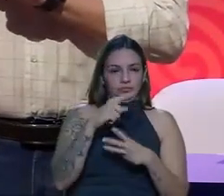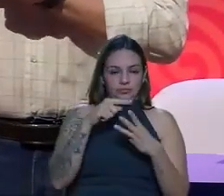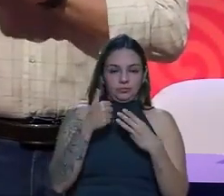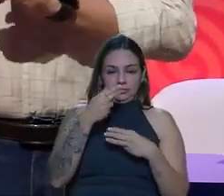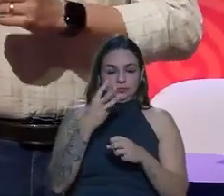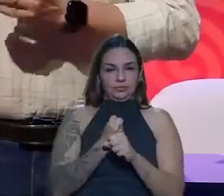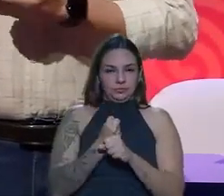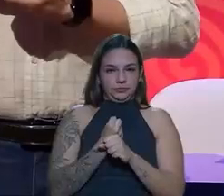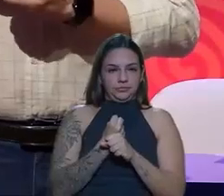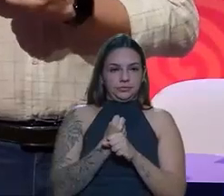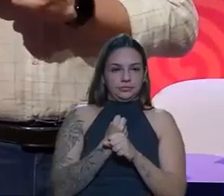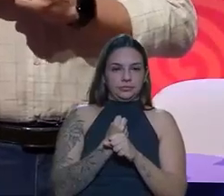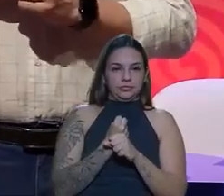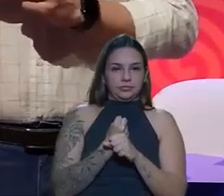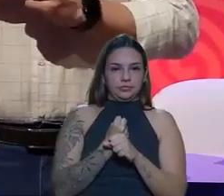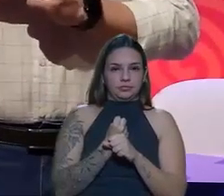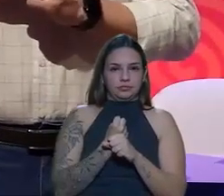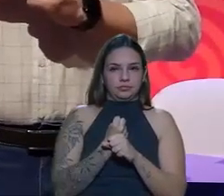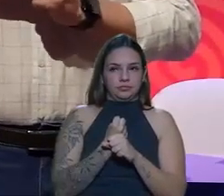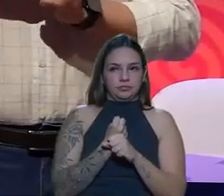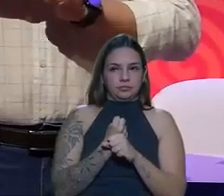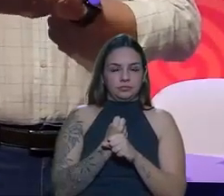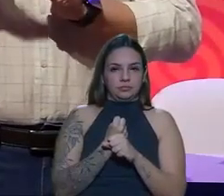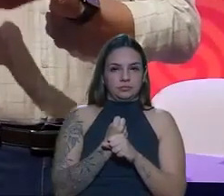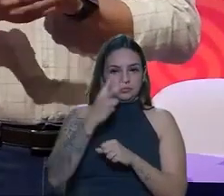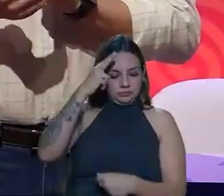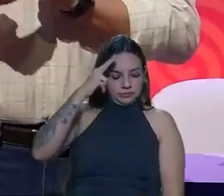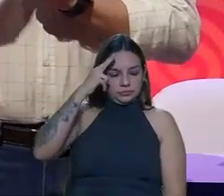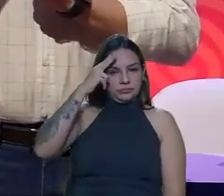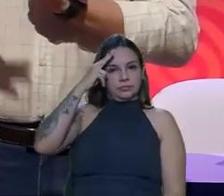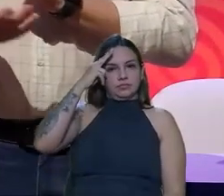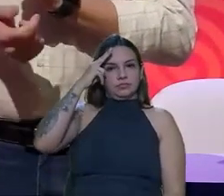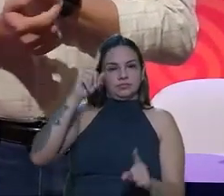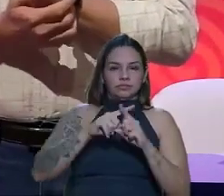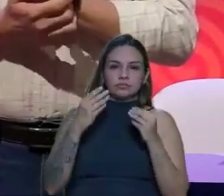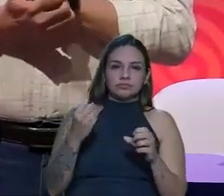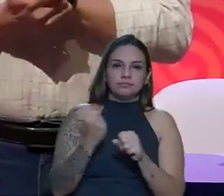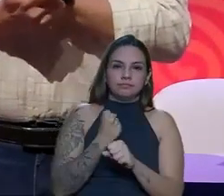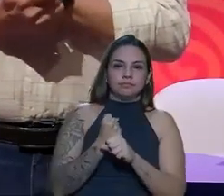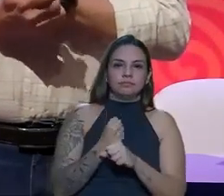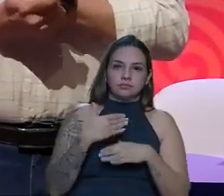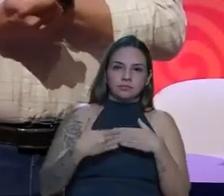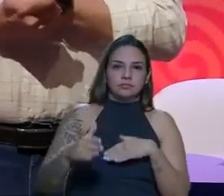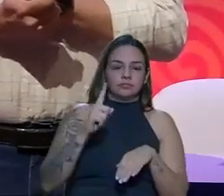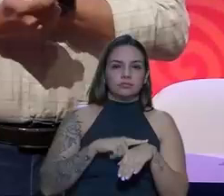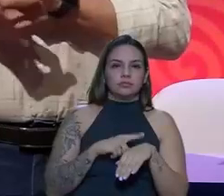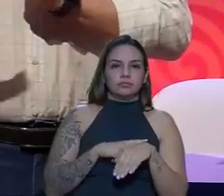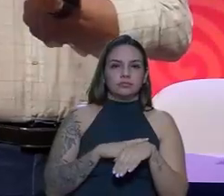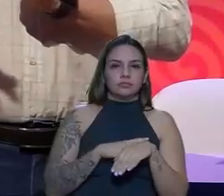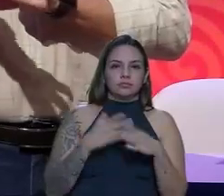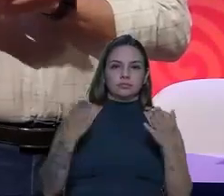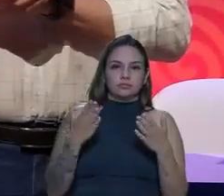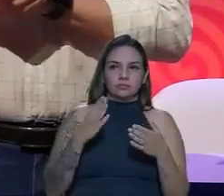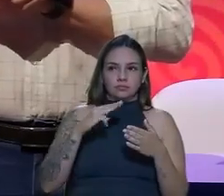13 anos, né, que o Afonso relatou aqui, em termos de muita história, em termos de muita construção ao longo do tempo,